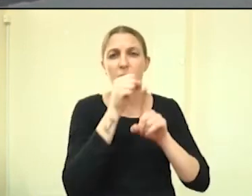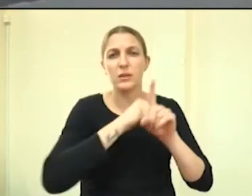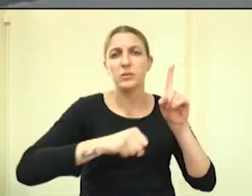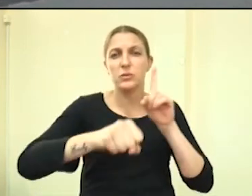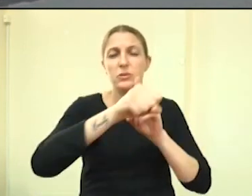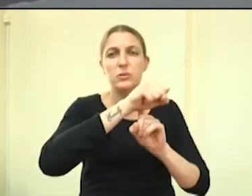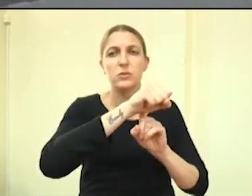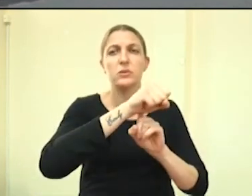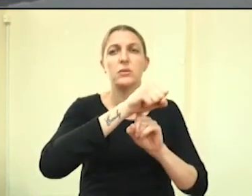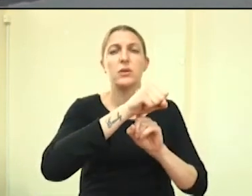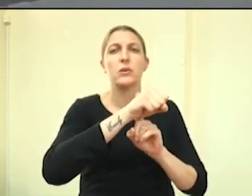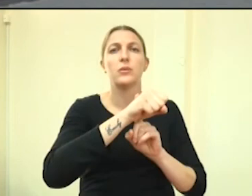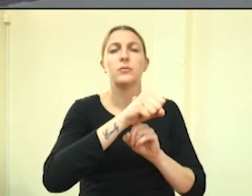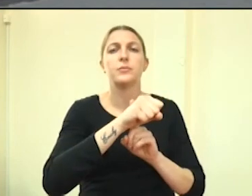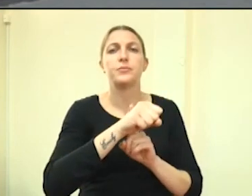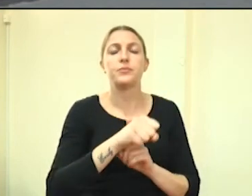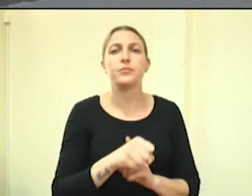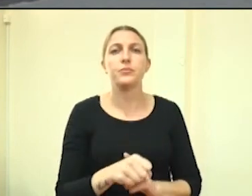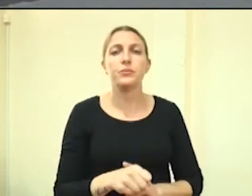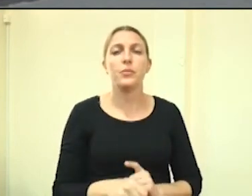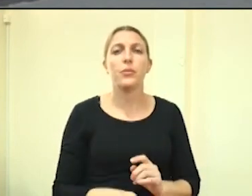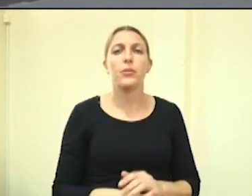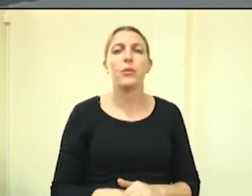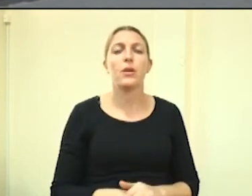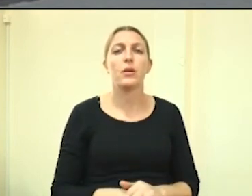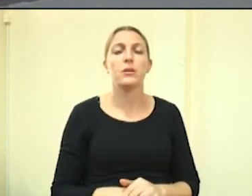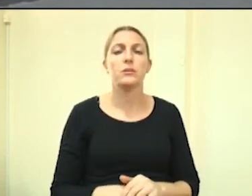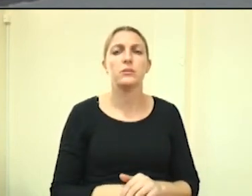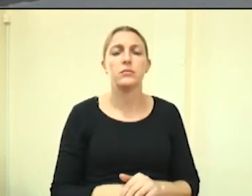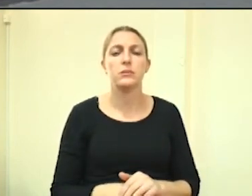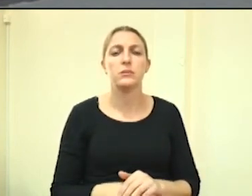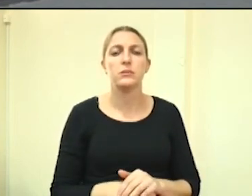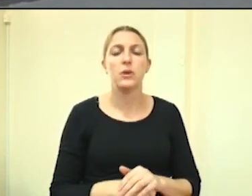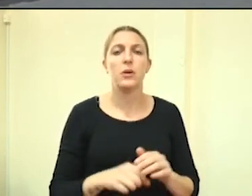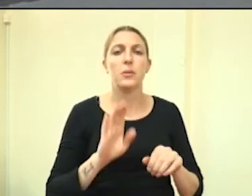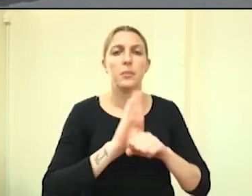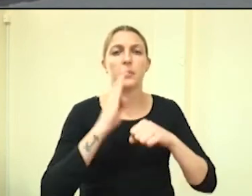número 38 e 40 da linha 1A, fundos